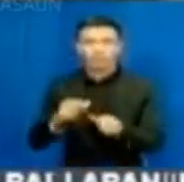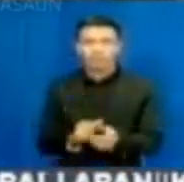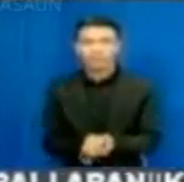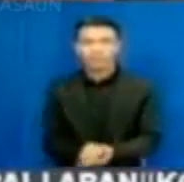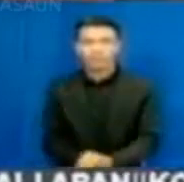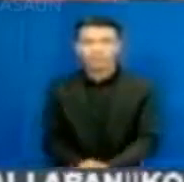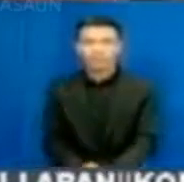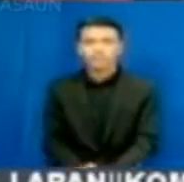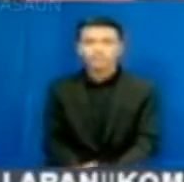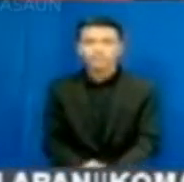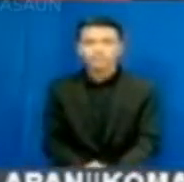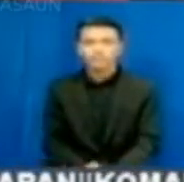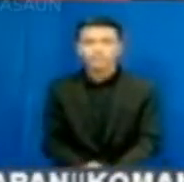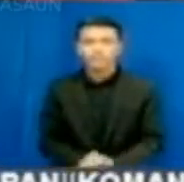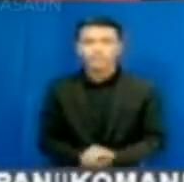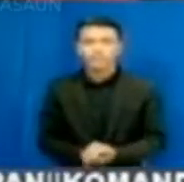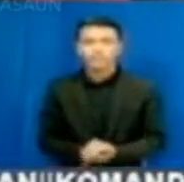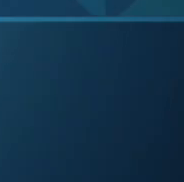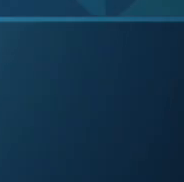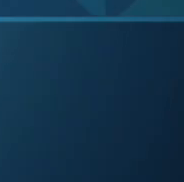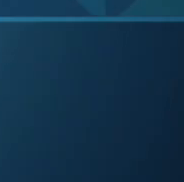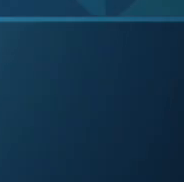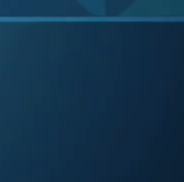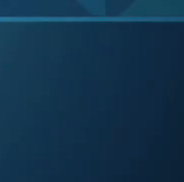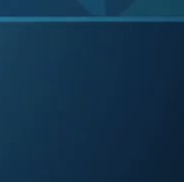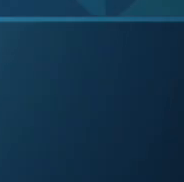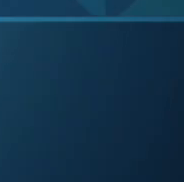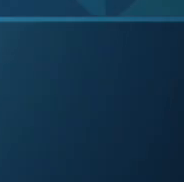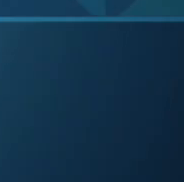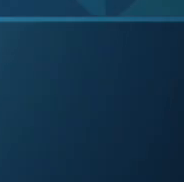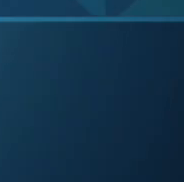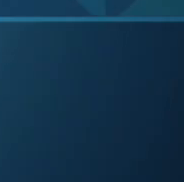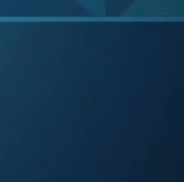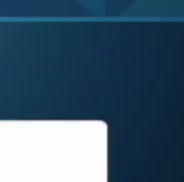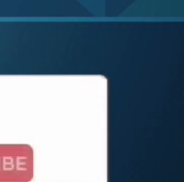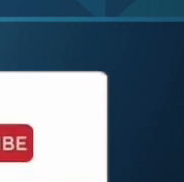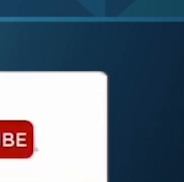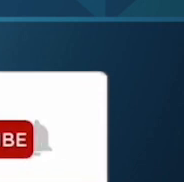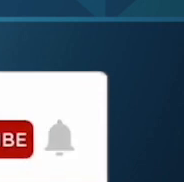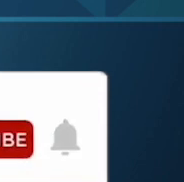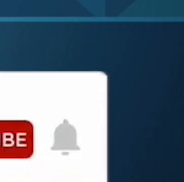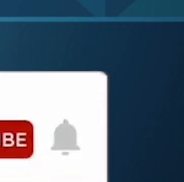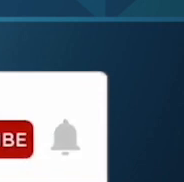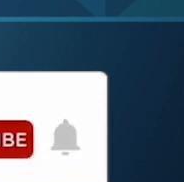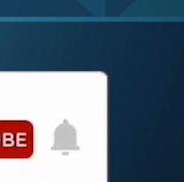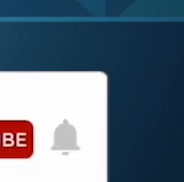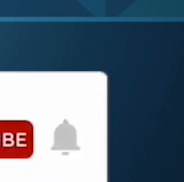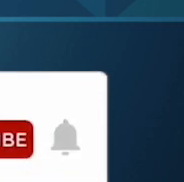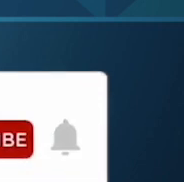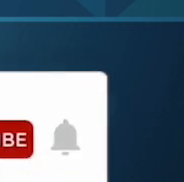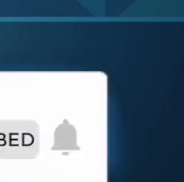das Dores, Agostino Neno, RTTL. Atu retan informação factuais no atuais, queta